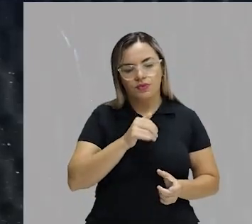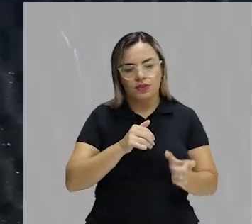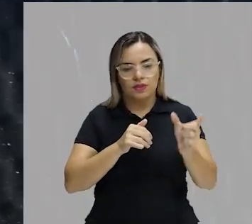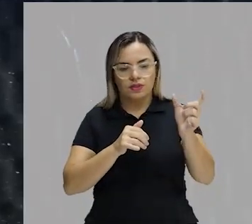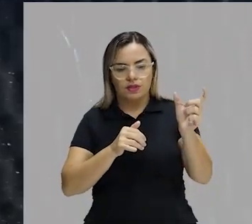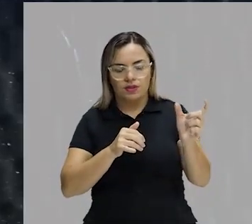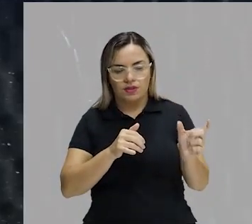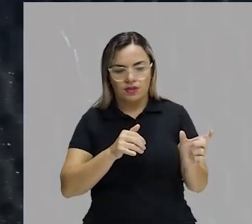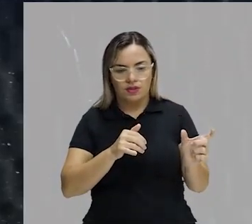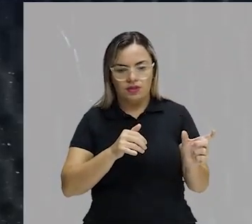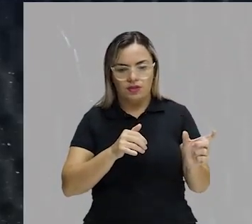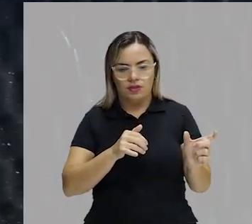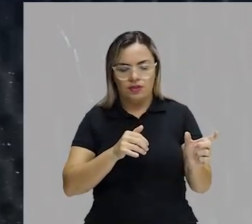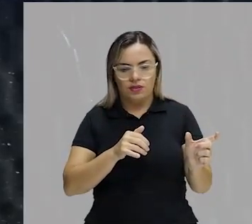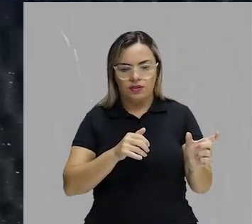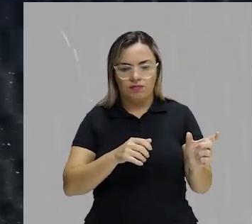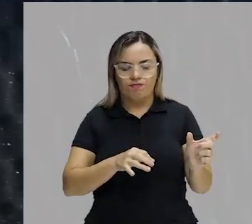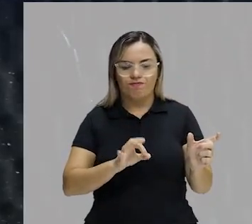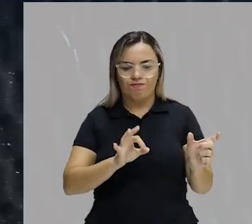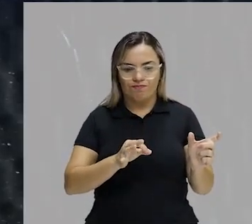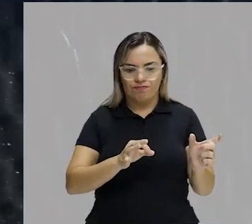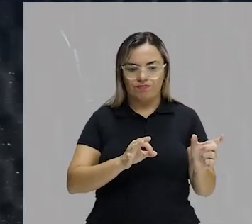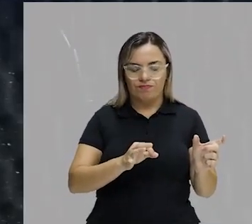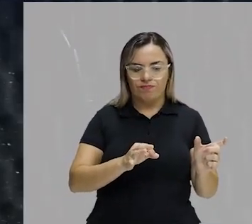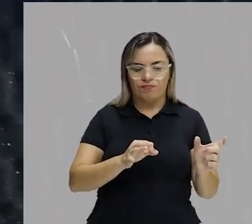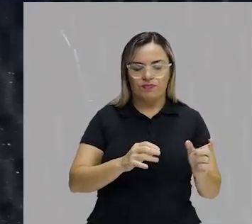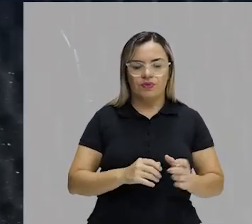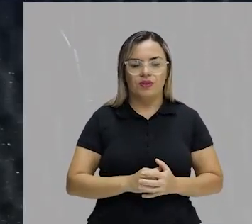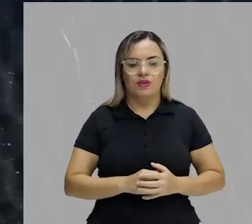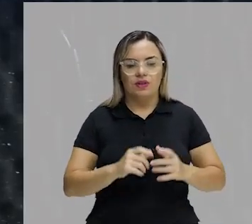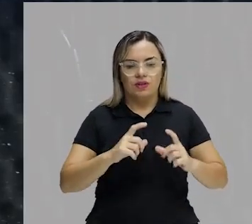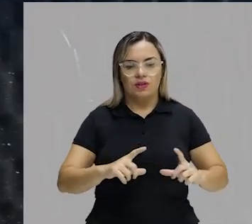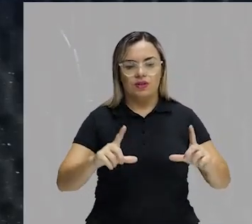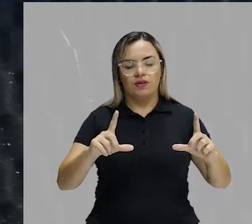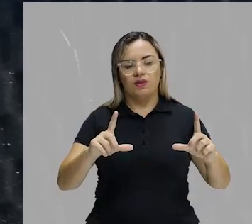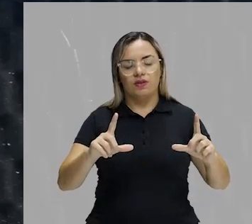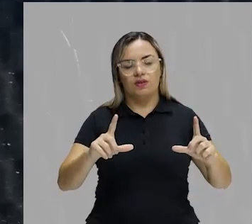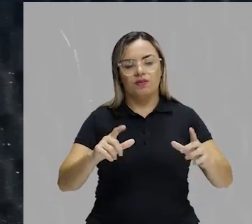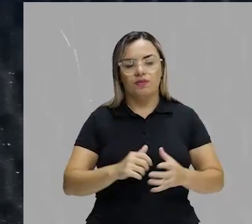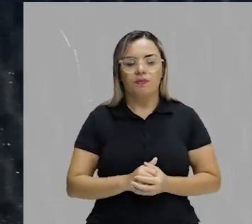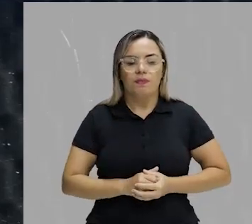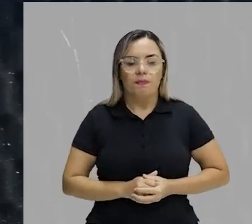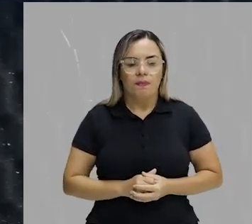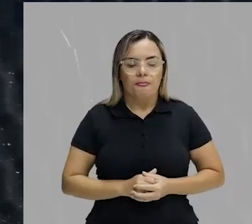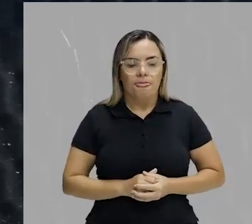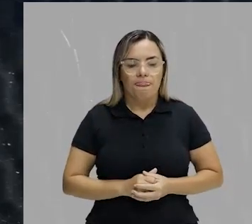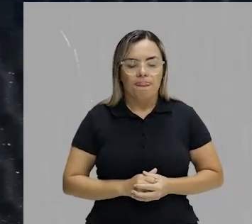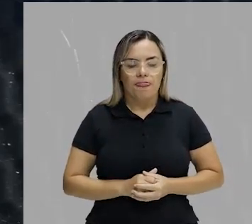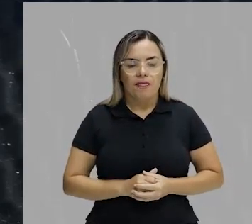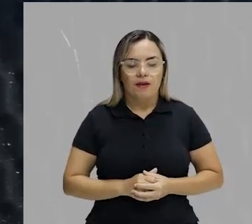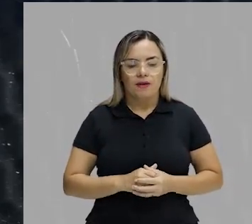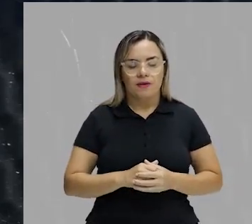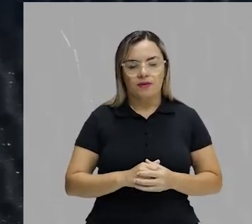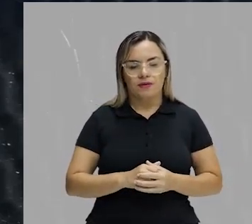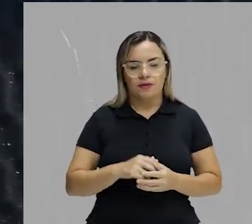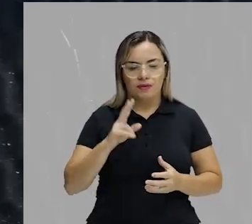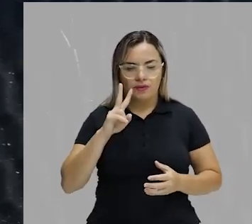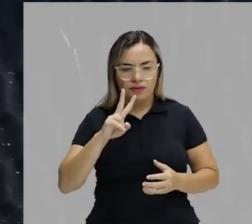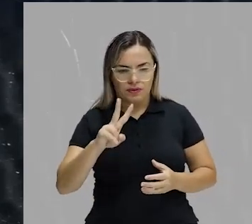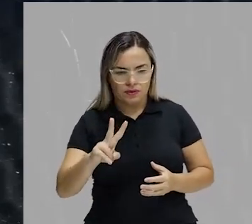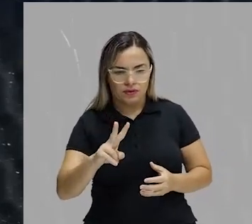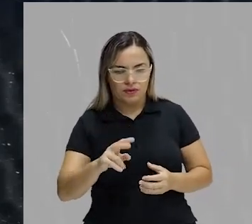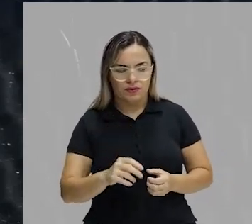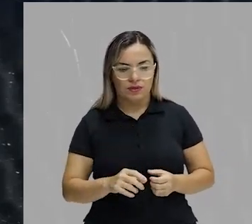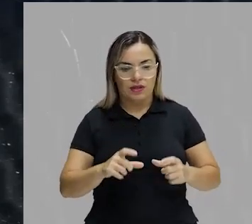Quem confirma, confirma alguma coisa. No caso das orações subordinadas substantivas, elas terão a